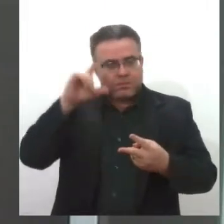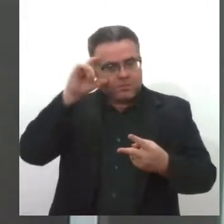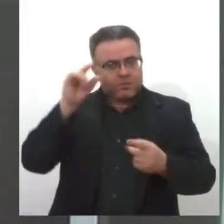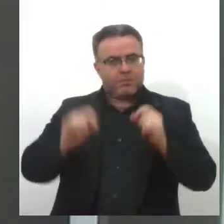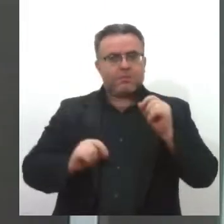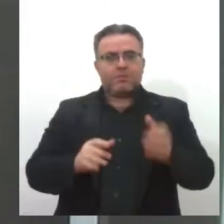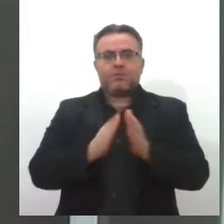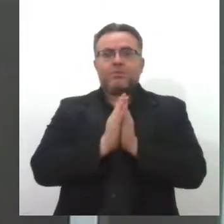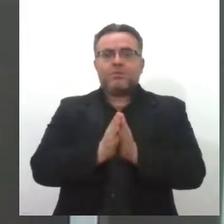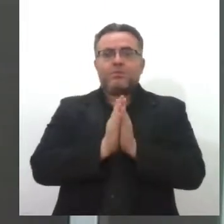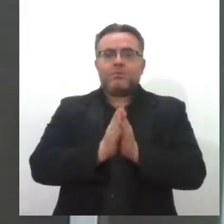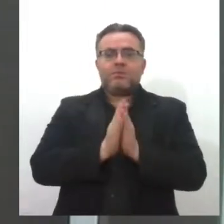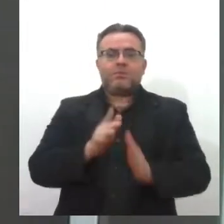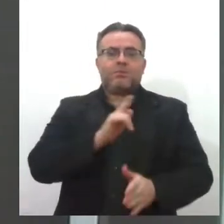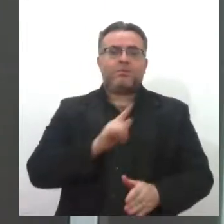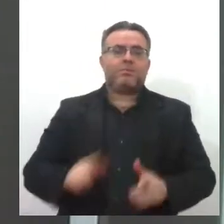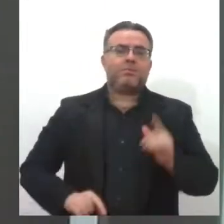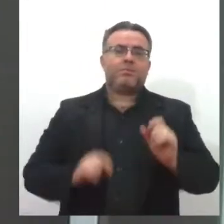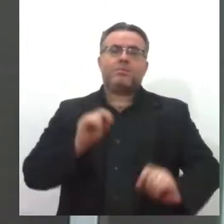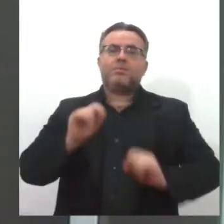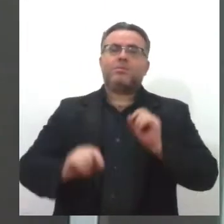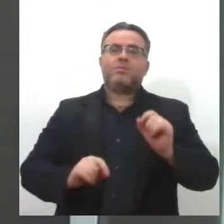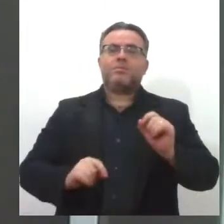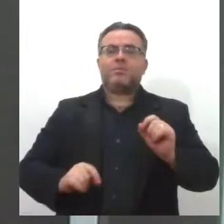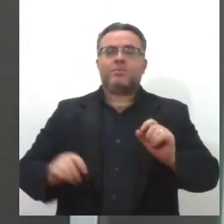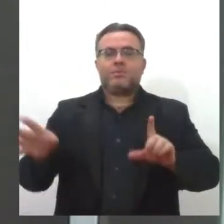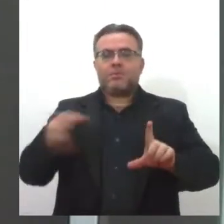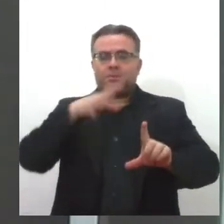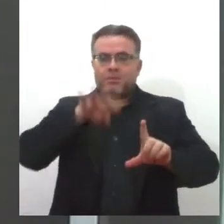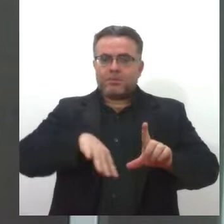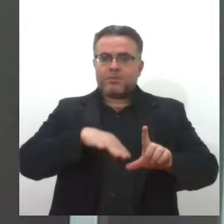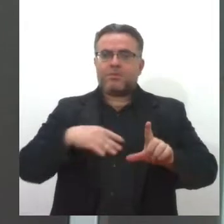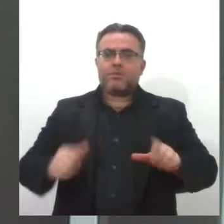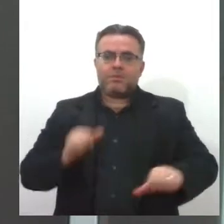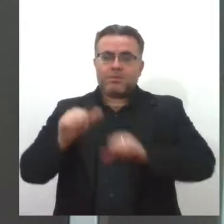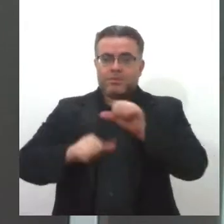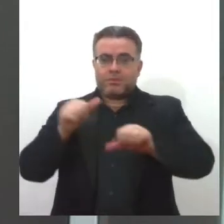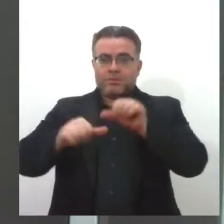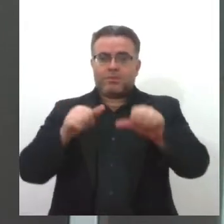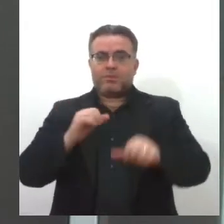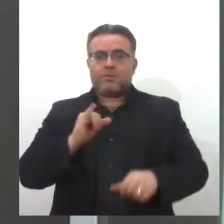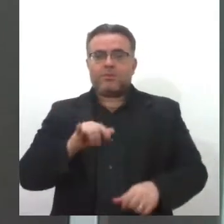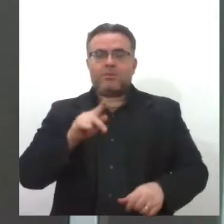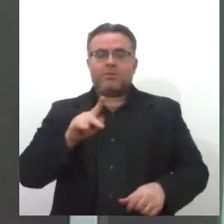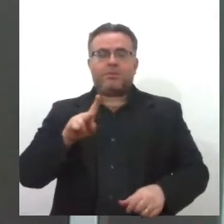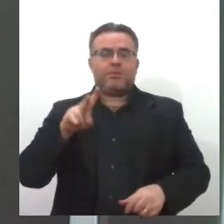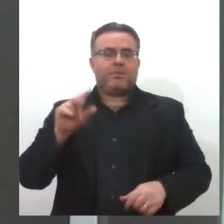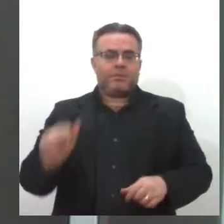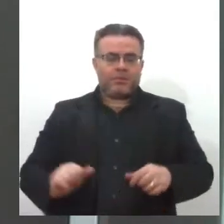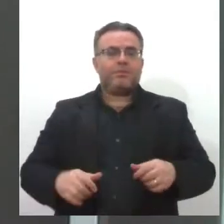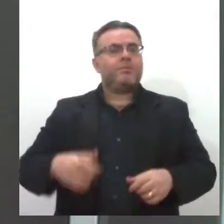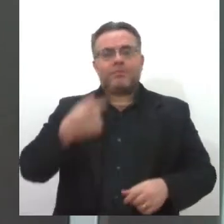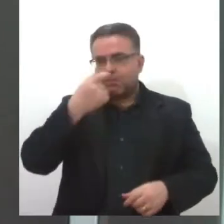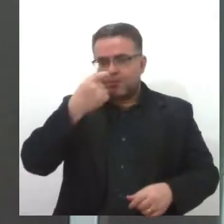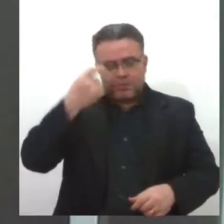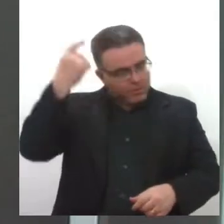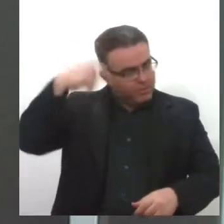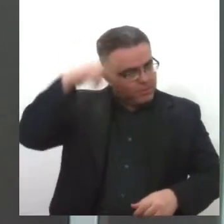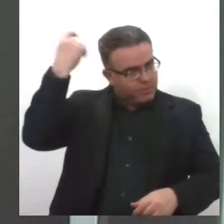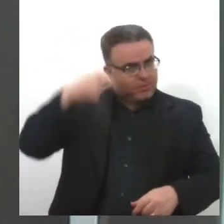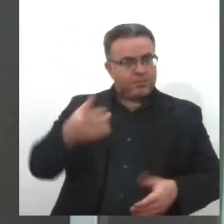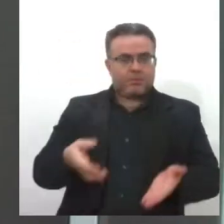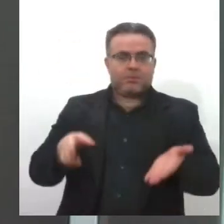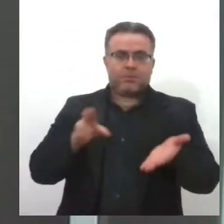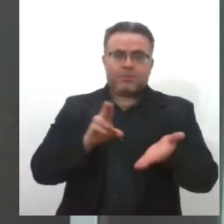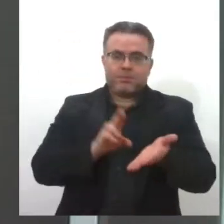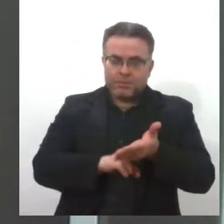apelo ao governo do estado para que a tabela do IPVA não seja reajustada. Francisco Gualberto defende passaporte da vacina.